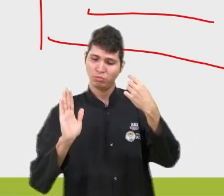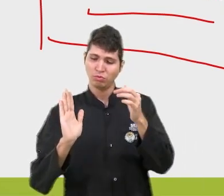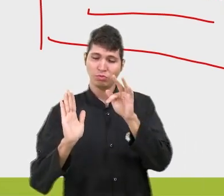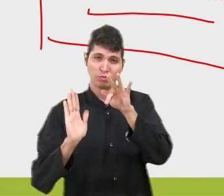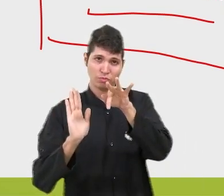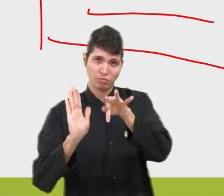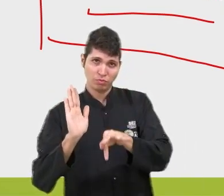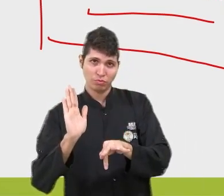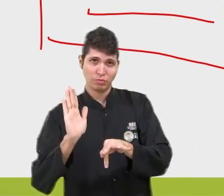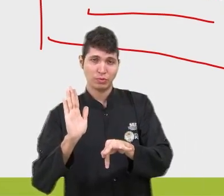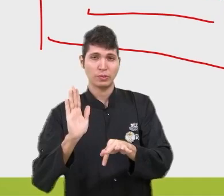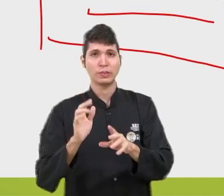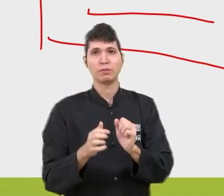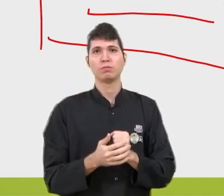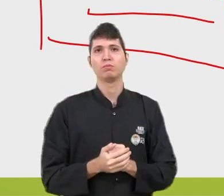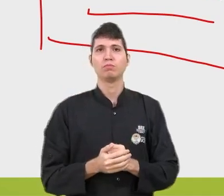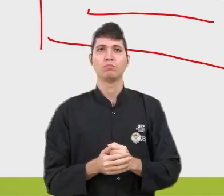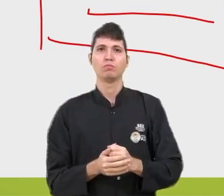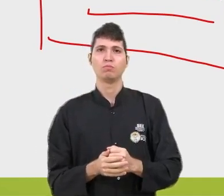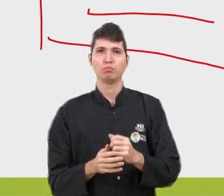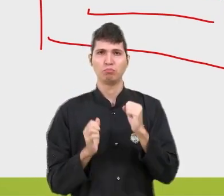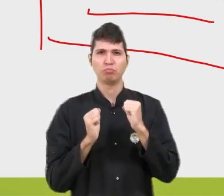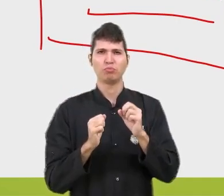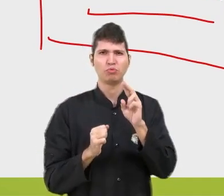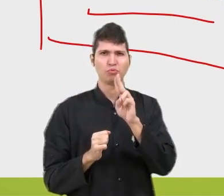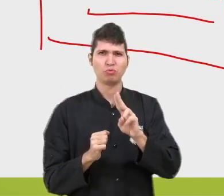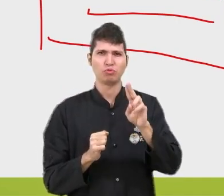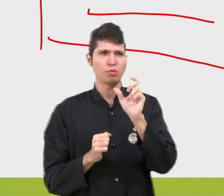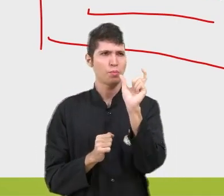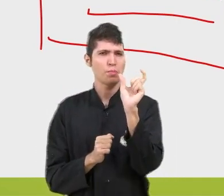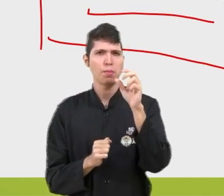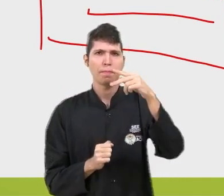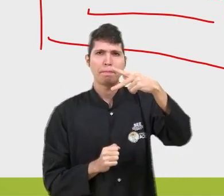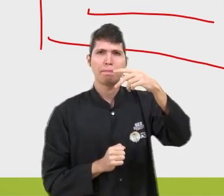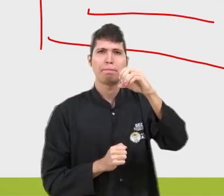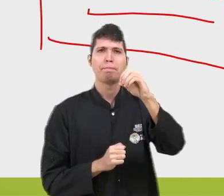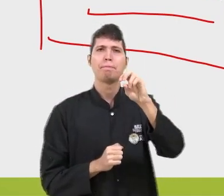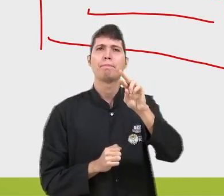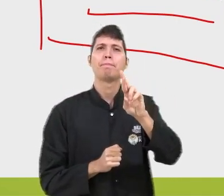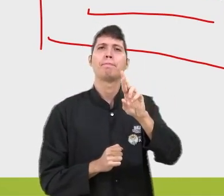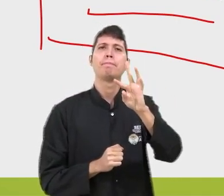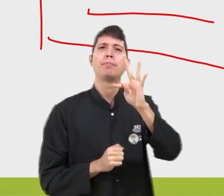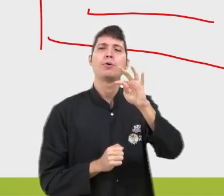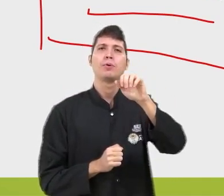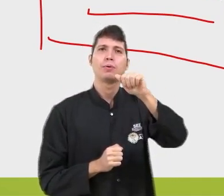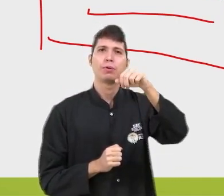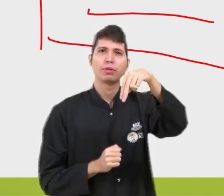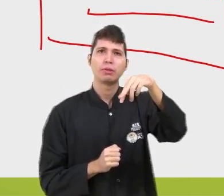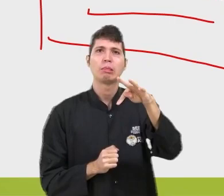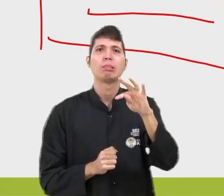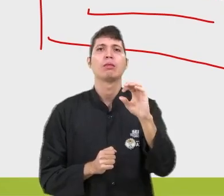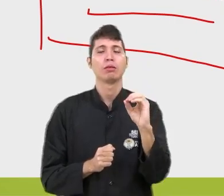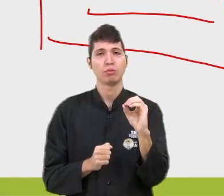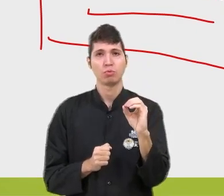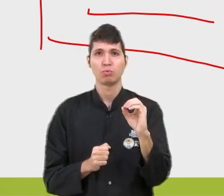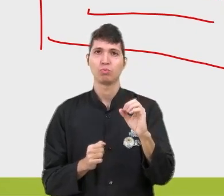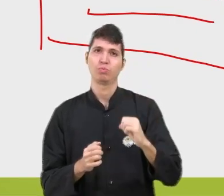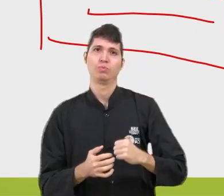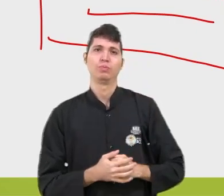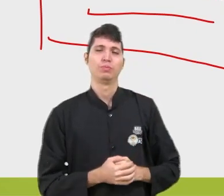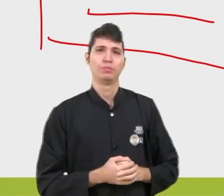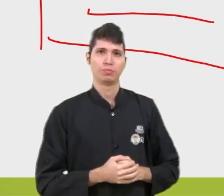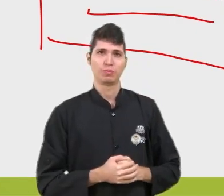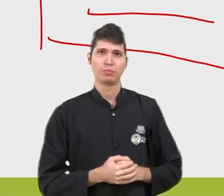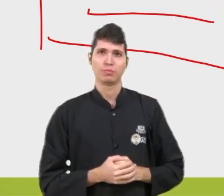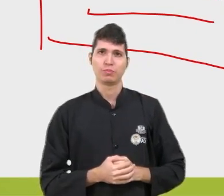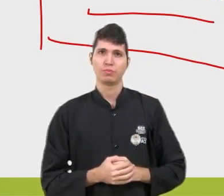um portanto, né? Já fecha aí, já tem até mais, né? E é isso, tá?